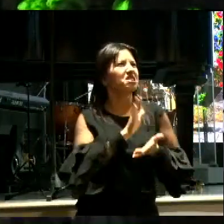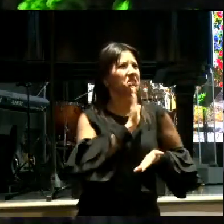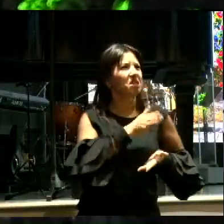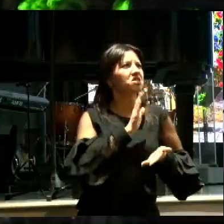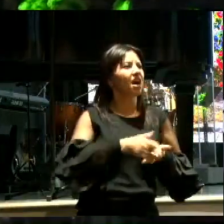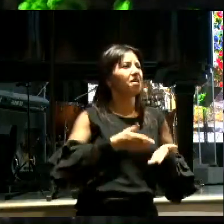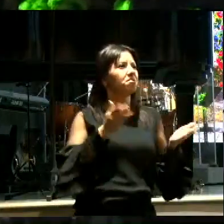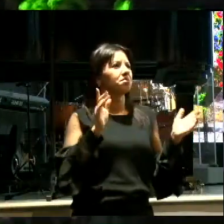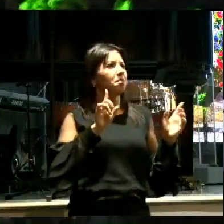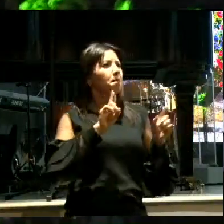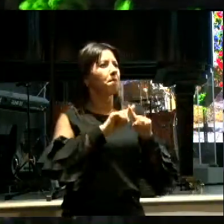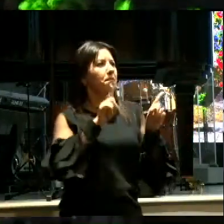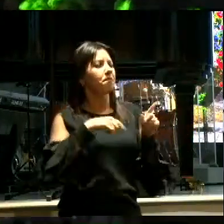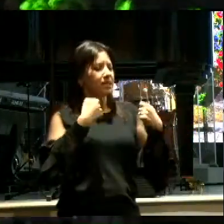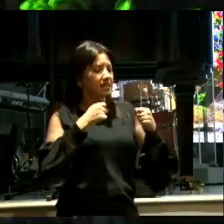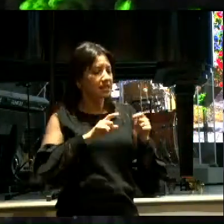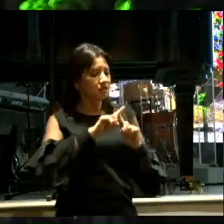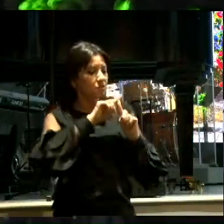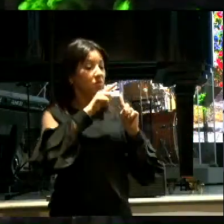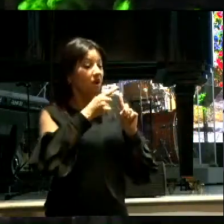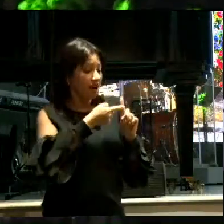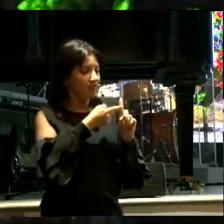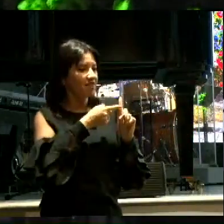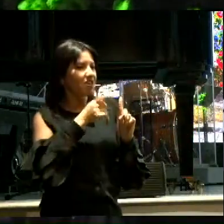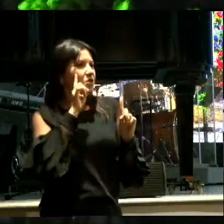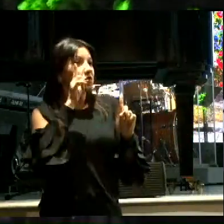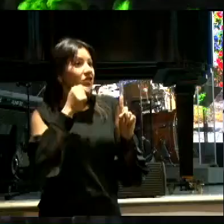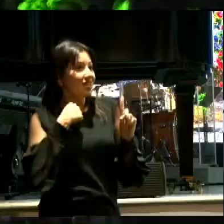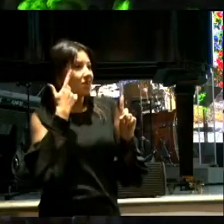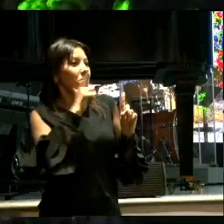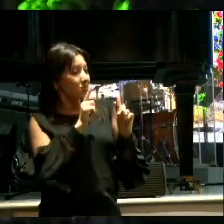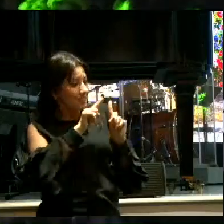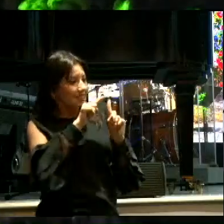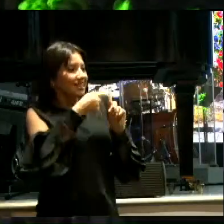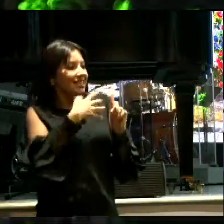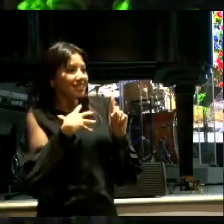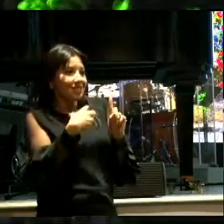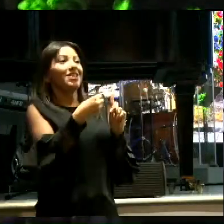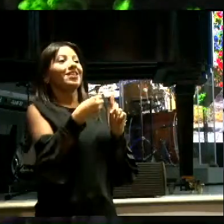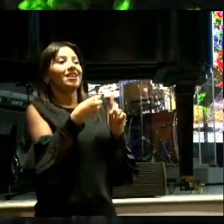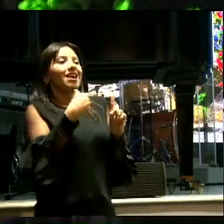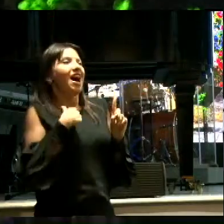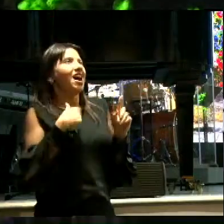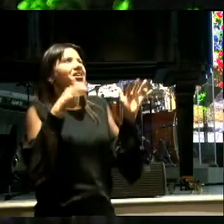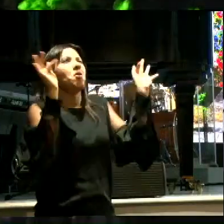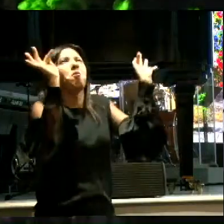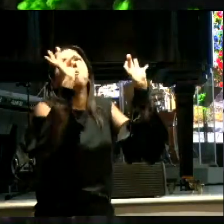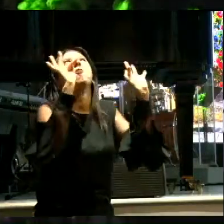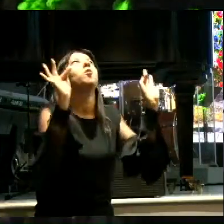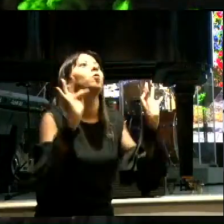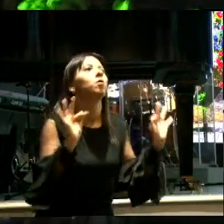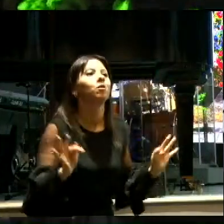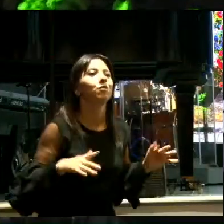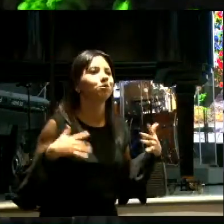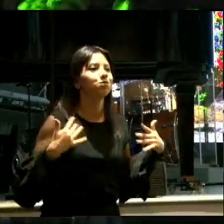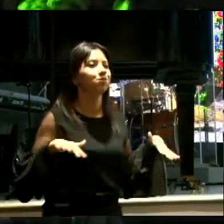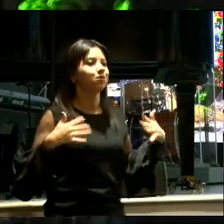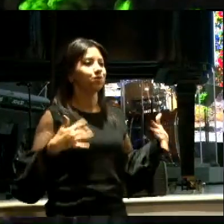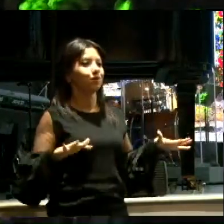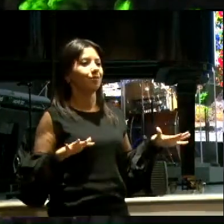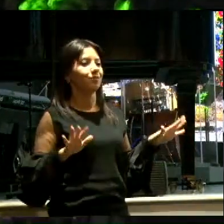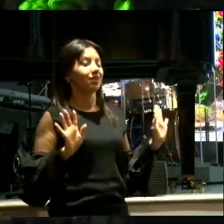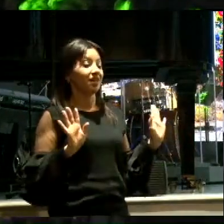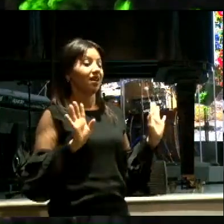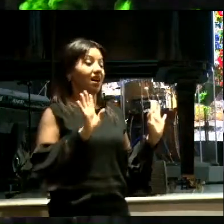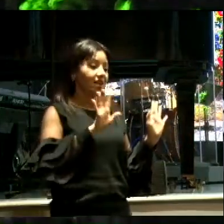ser a mulher mais plena. Aí você tem o filho. Não, mas agora está faltando mudar de casa, mudar